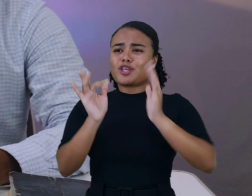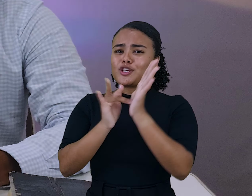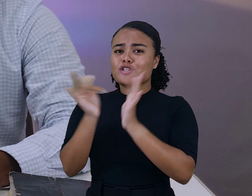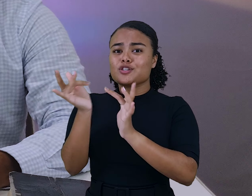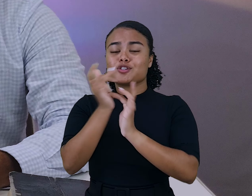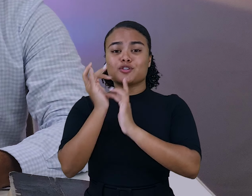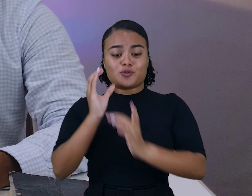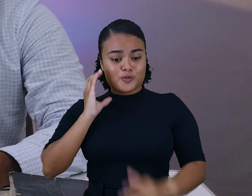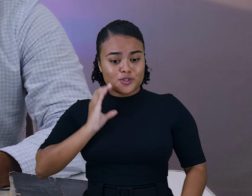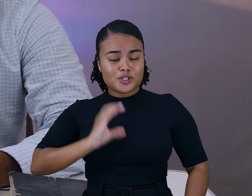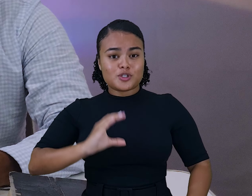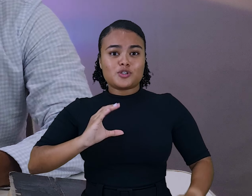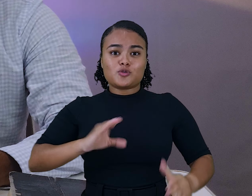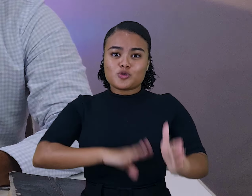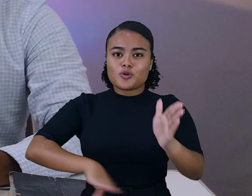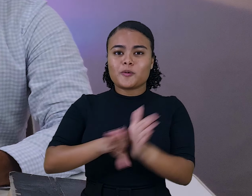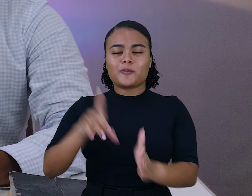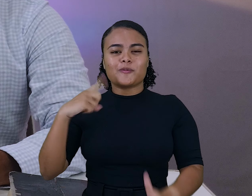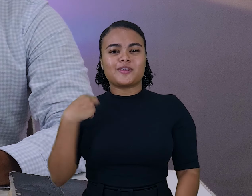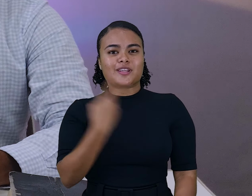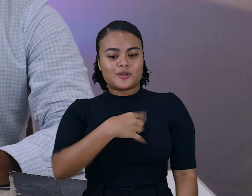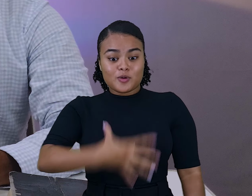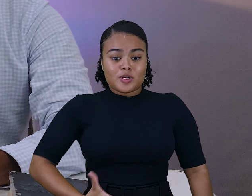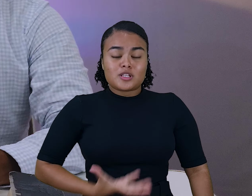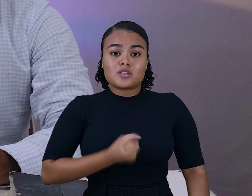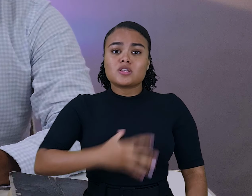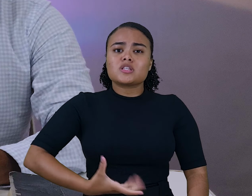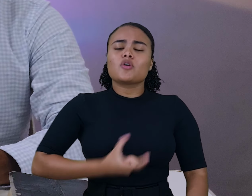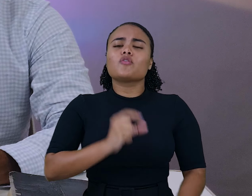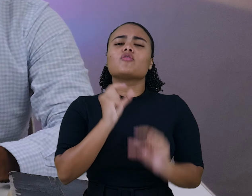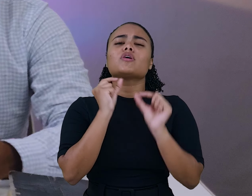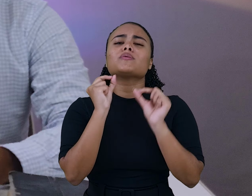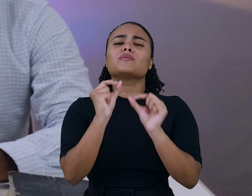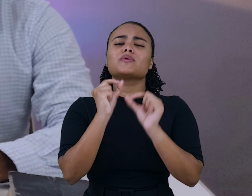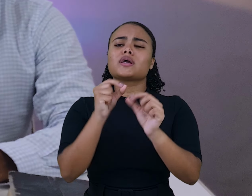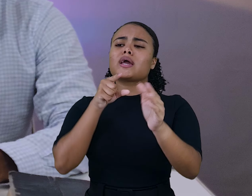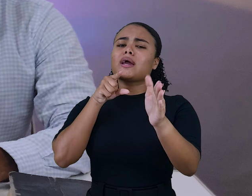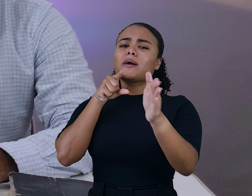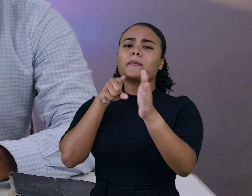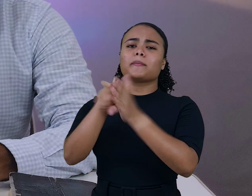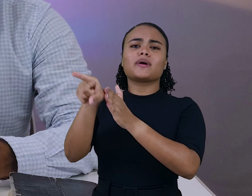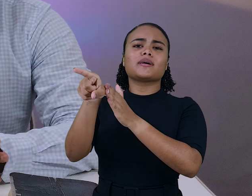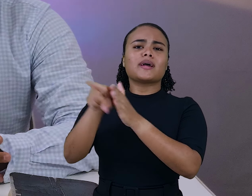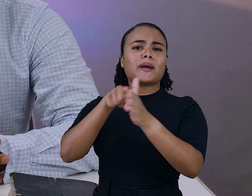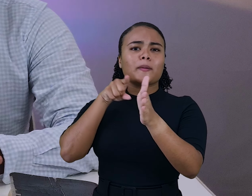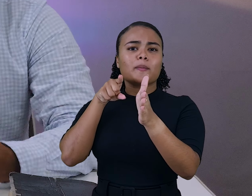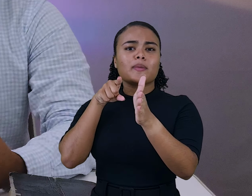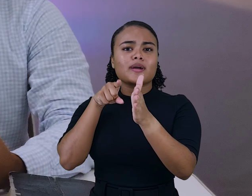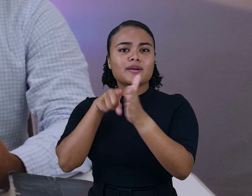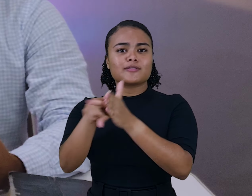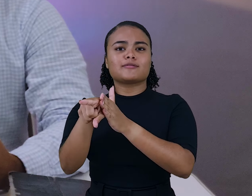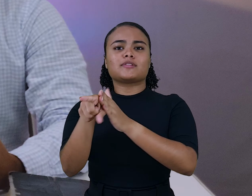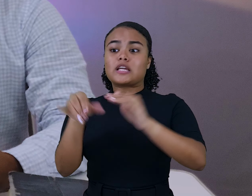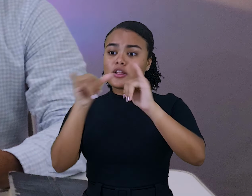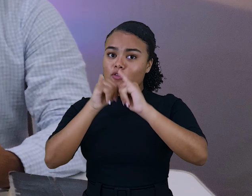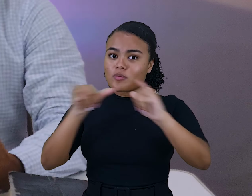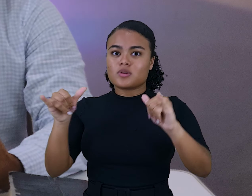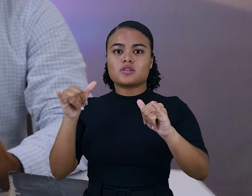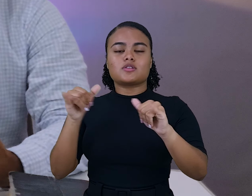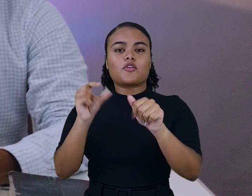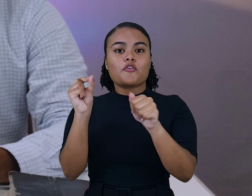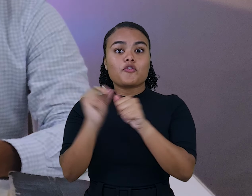veio nos resgatar. Nos resgatar de quê? É a pergunta que automaticamente essa informação